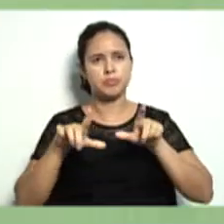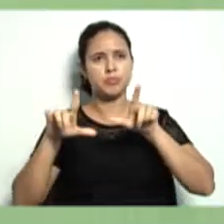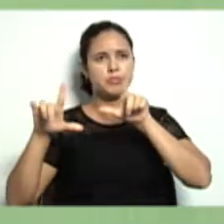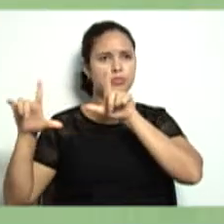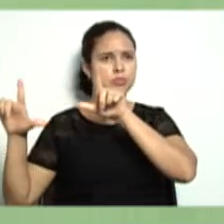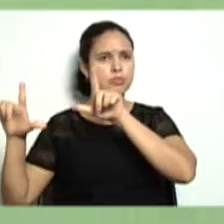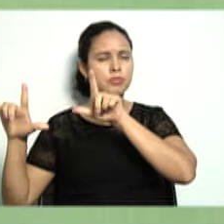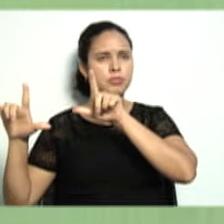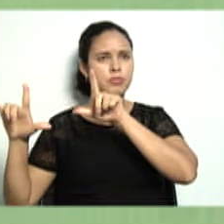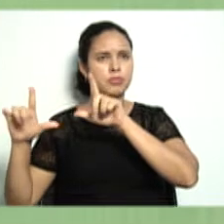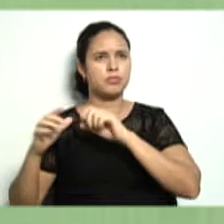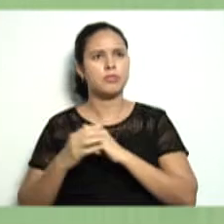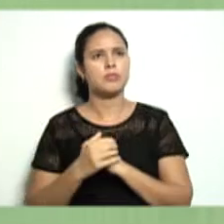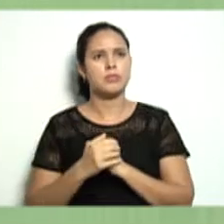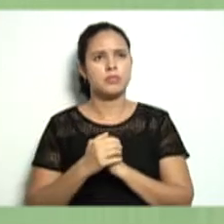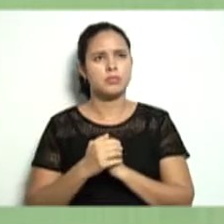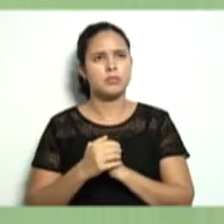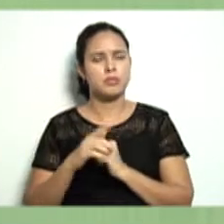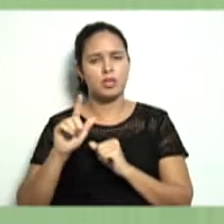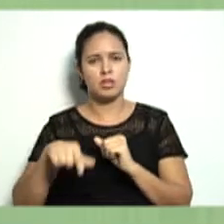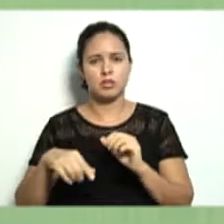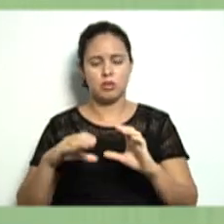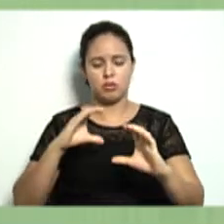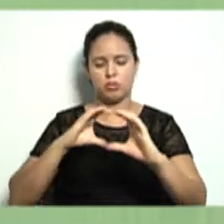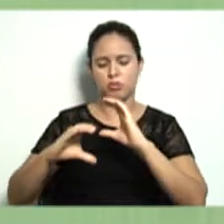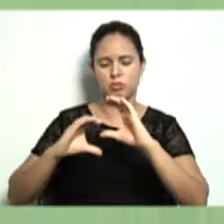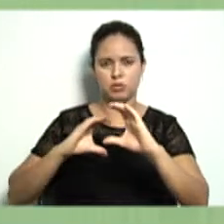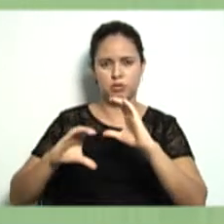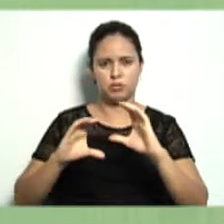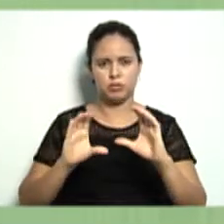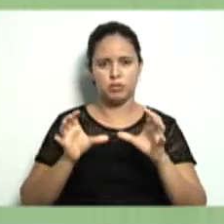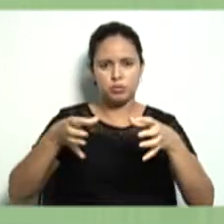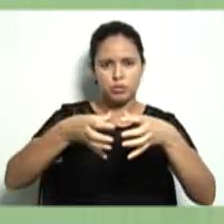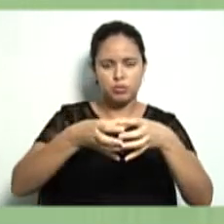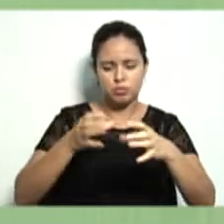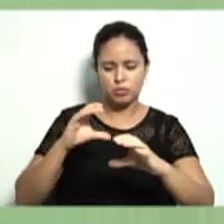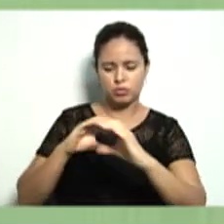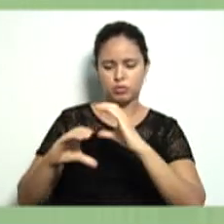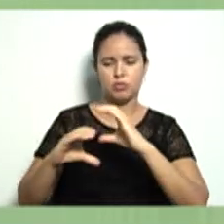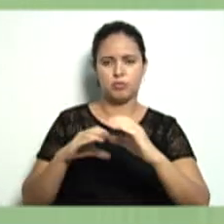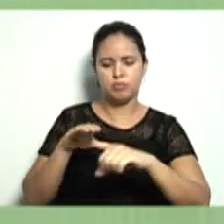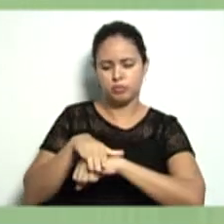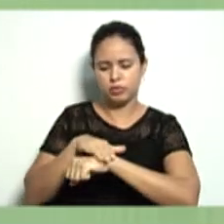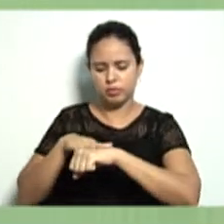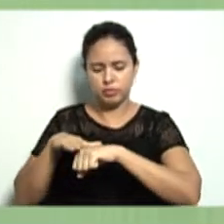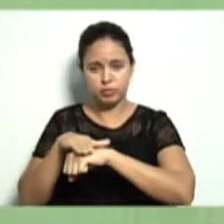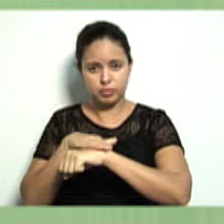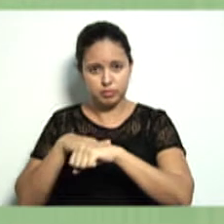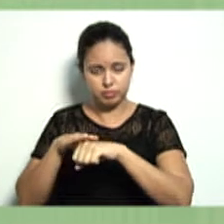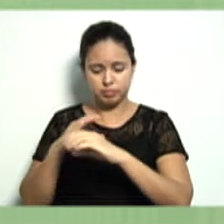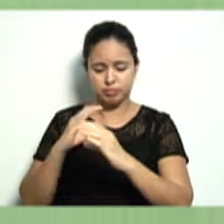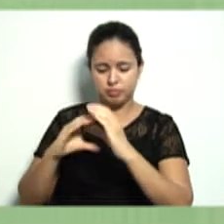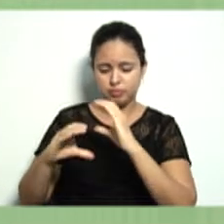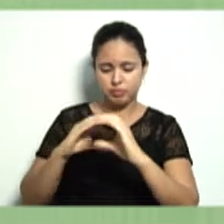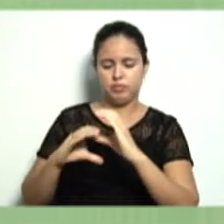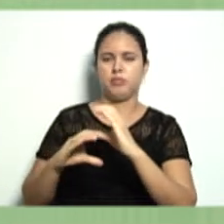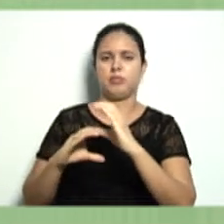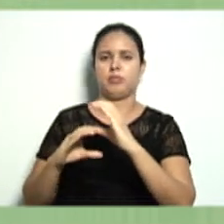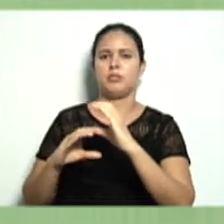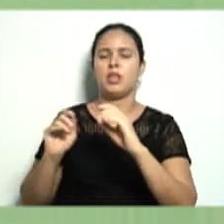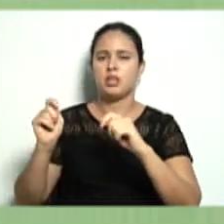da comunicação da equipe. Ela é muito importante para que os resultados sejam